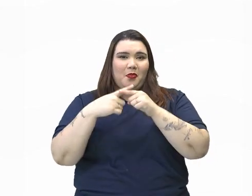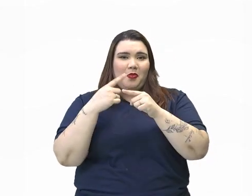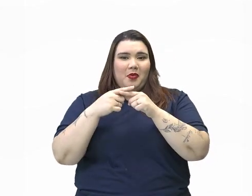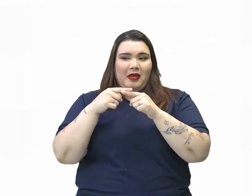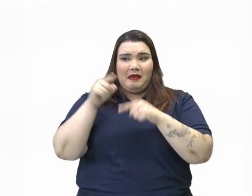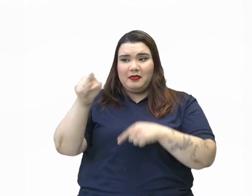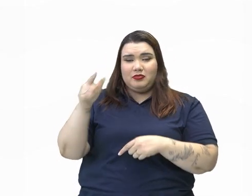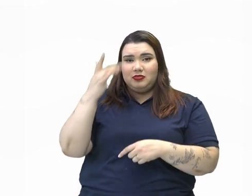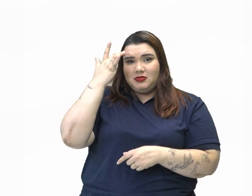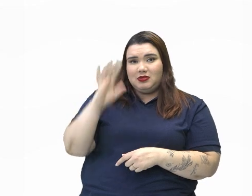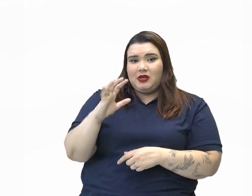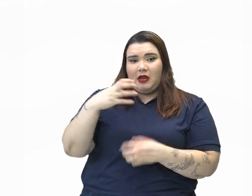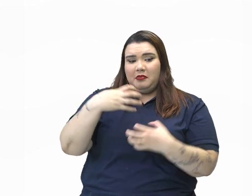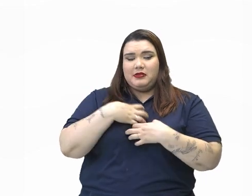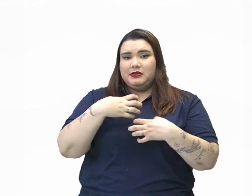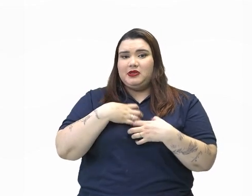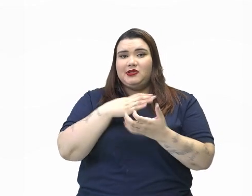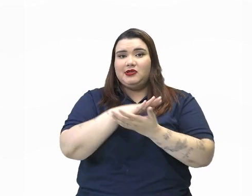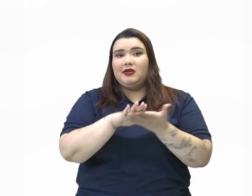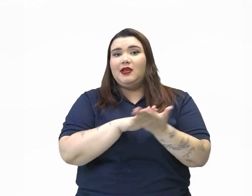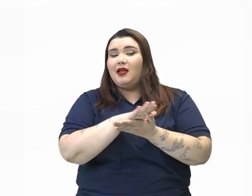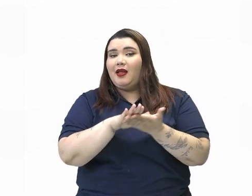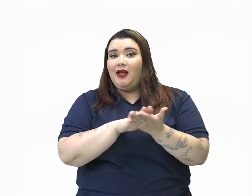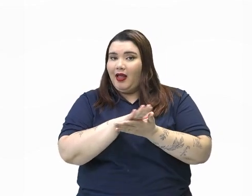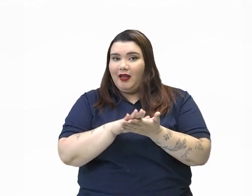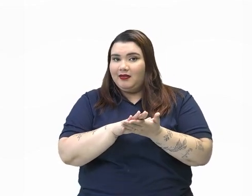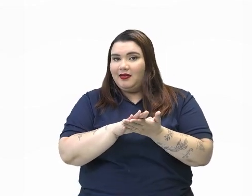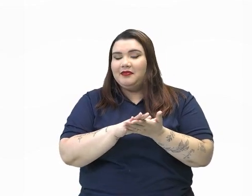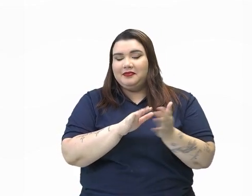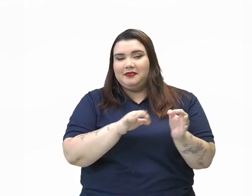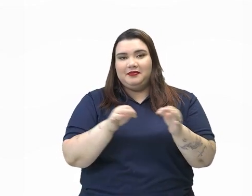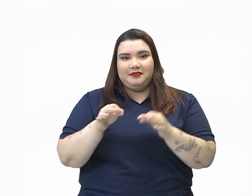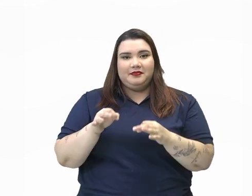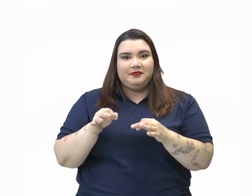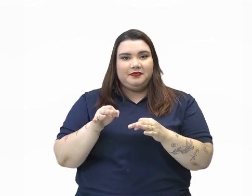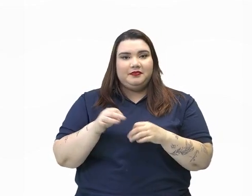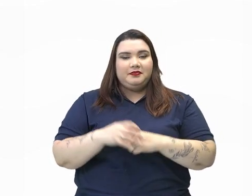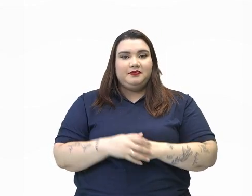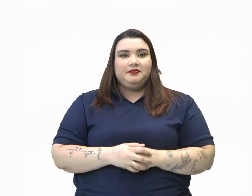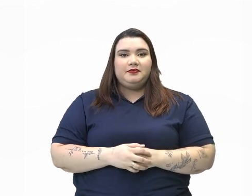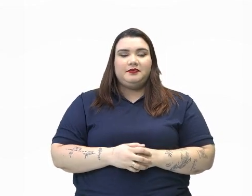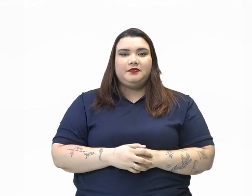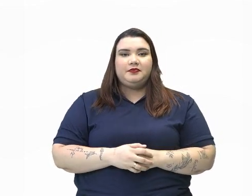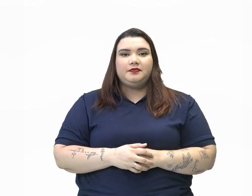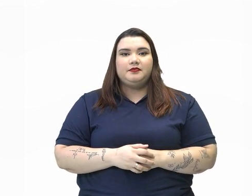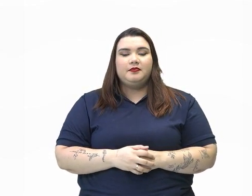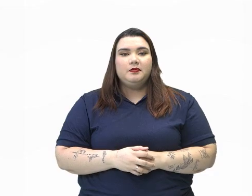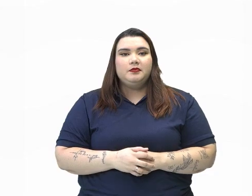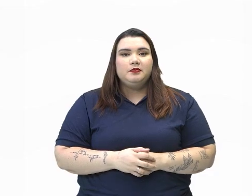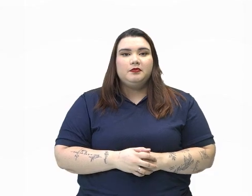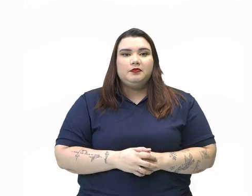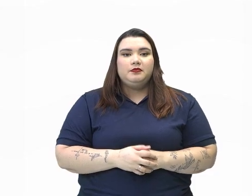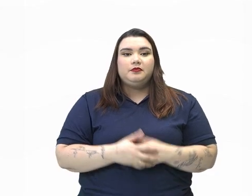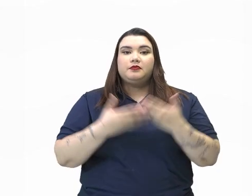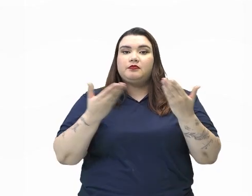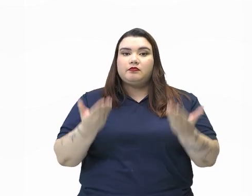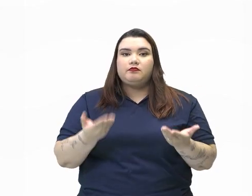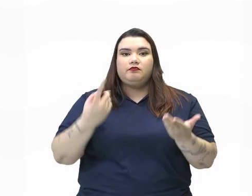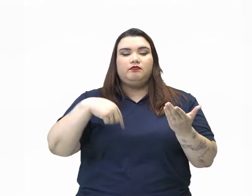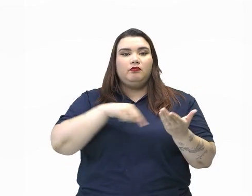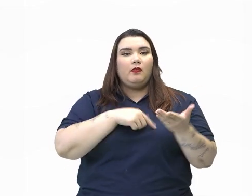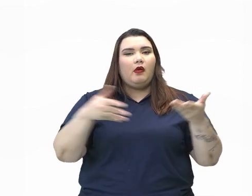vezes nem ela mesma sabe que está portando ali um micro-organismo causador de uma infecção como essa. E a gente